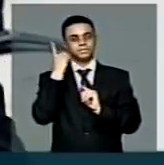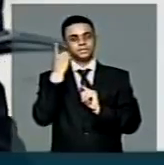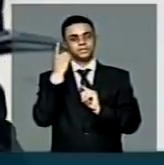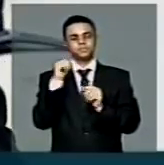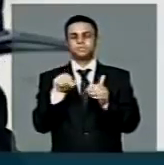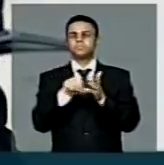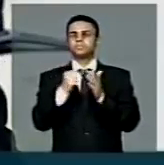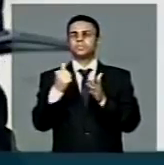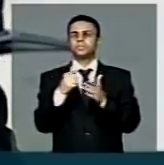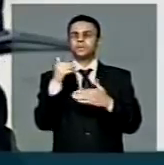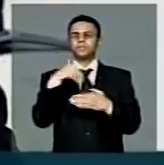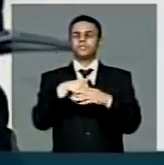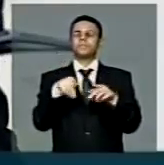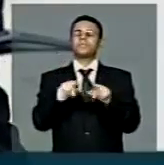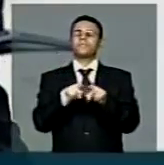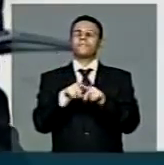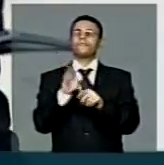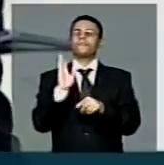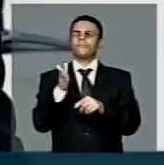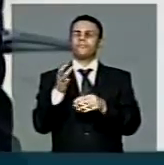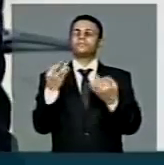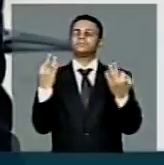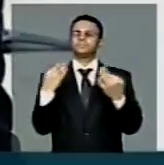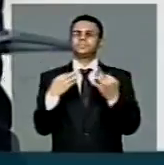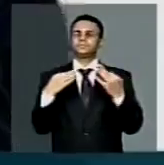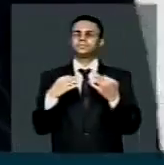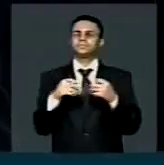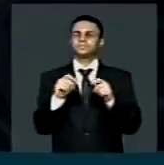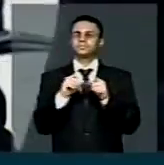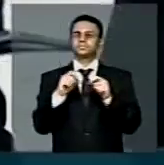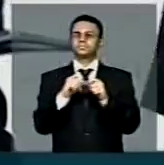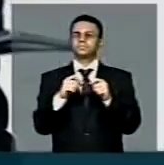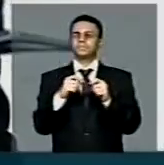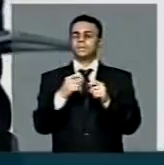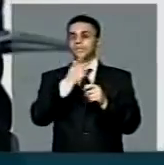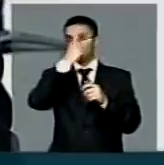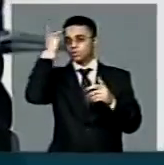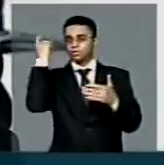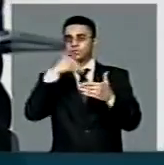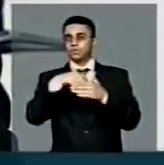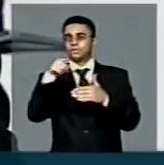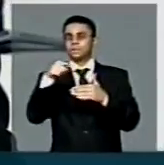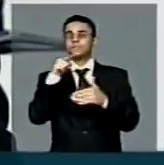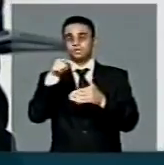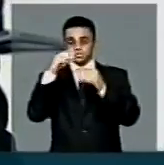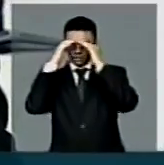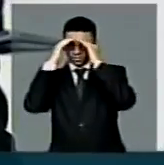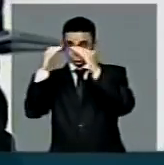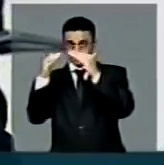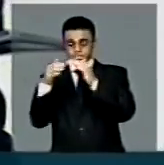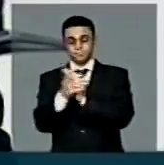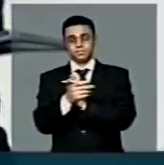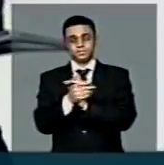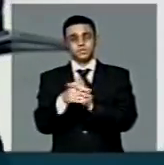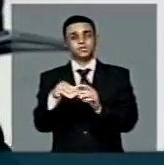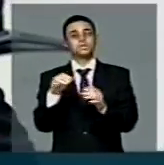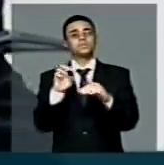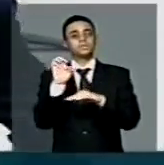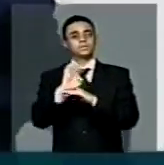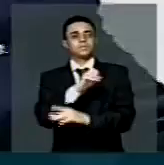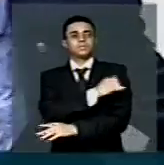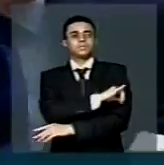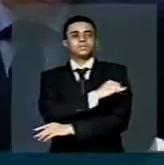e realmente honrando com dignidade o voto que Vossa Excelência recebeu do nosso grande e querido Estado do Rio de Janeiro.